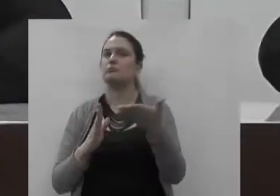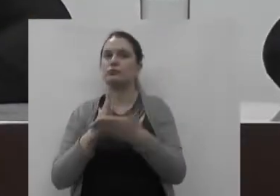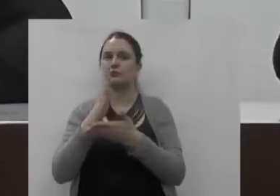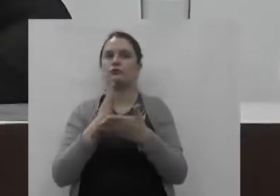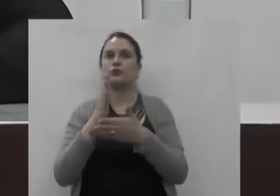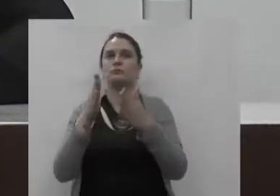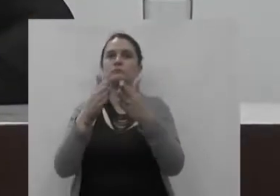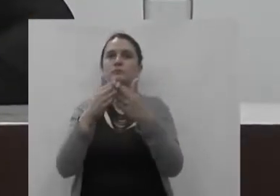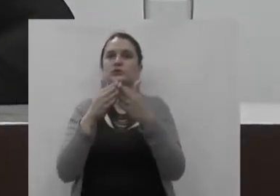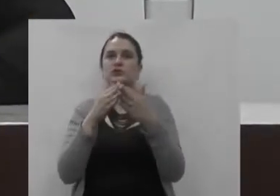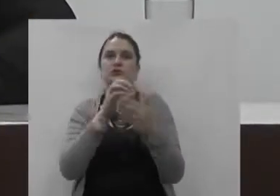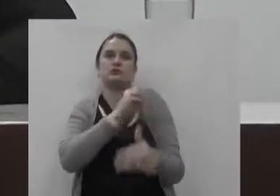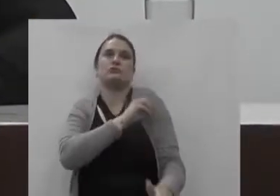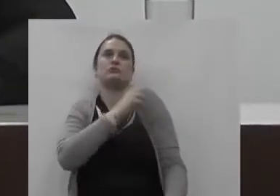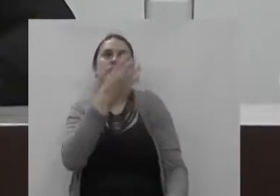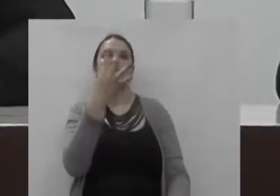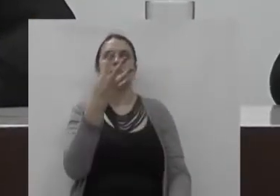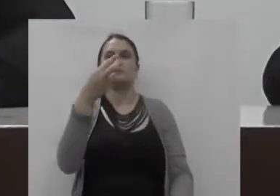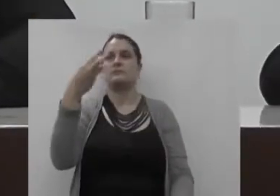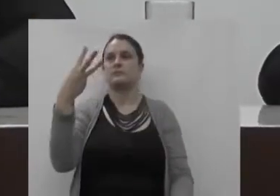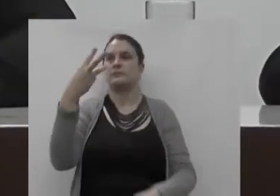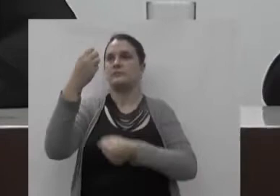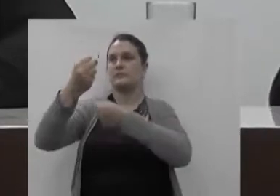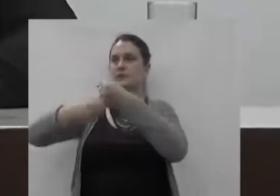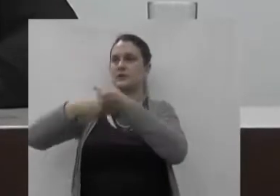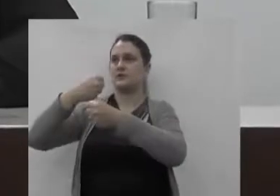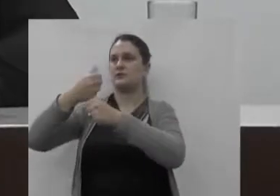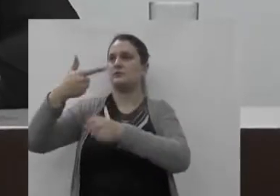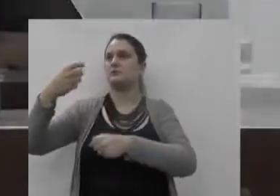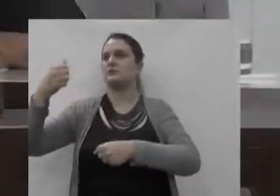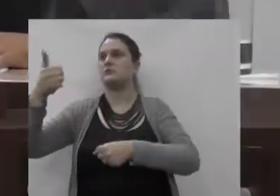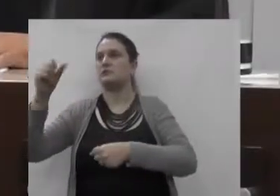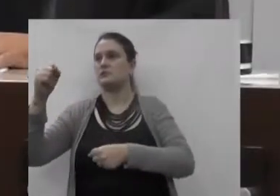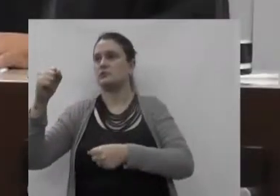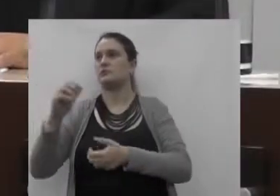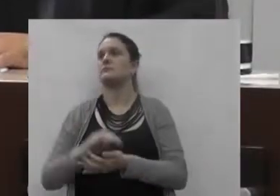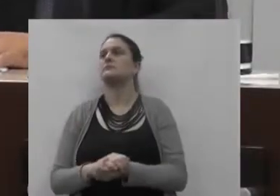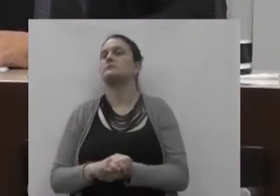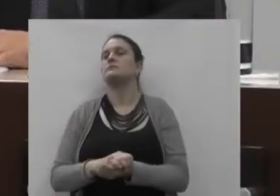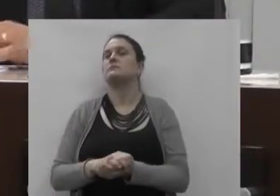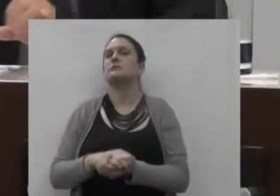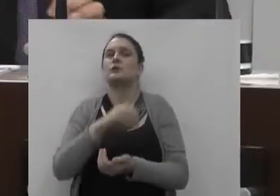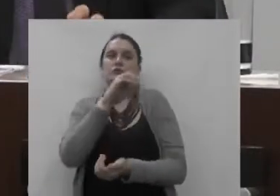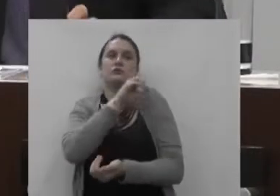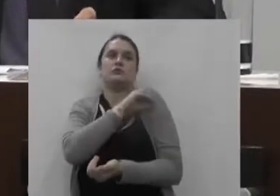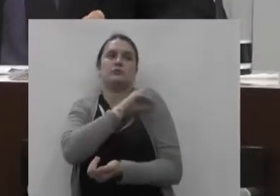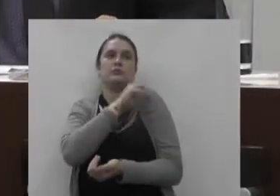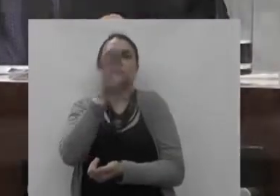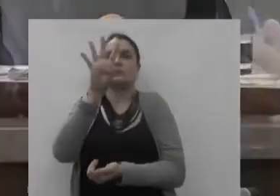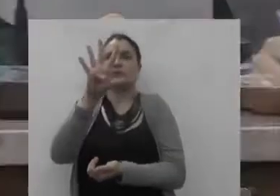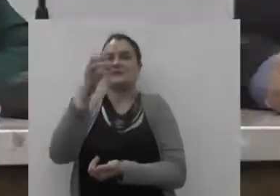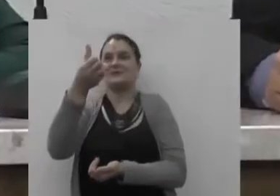Aprovado, então, o requerimento número 43/2018 do vereador Juarez. Número